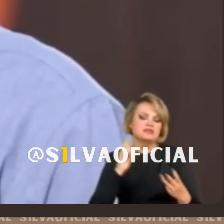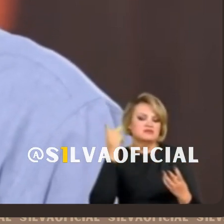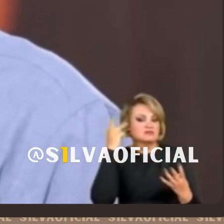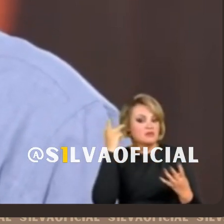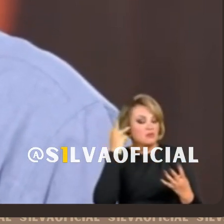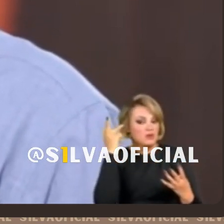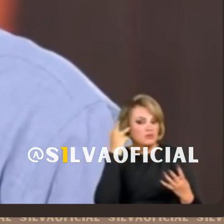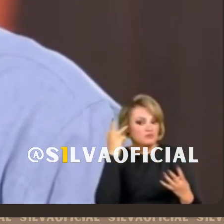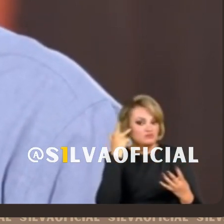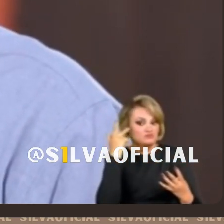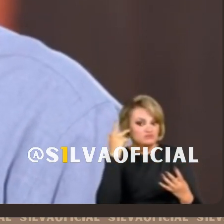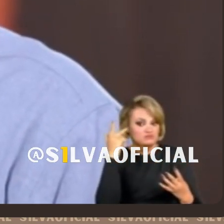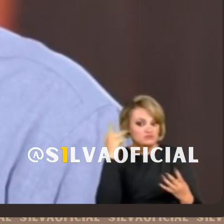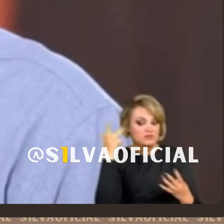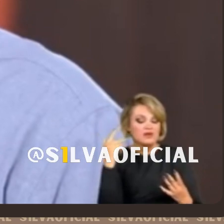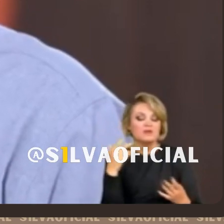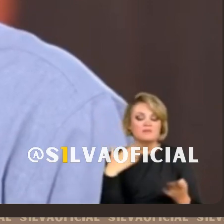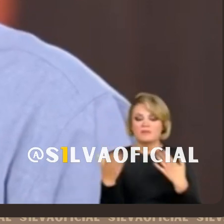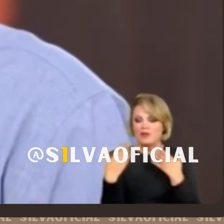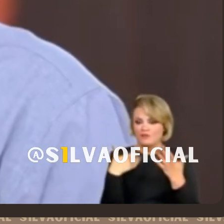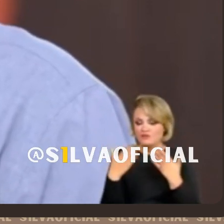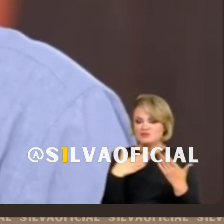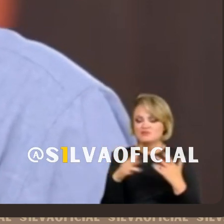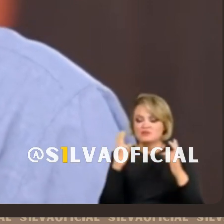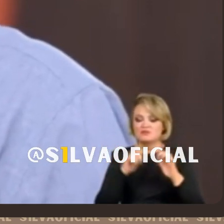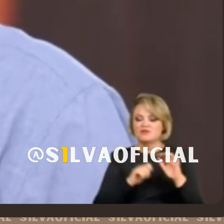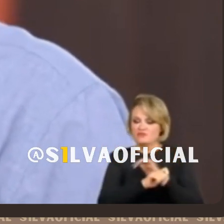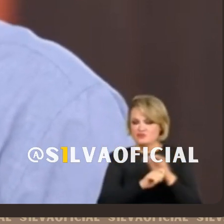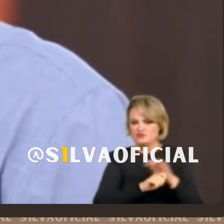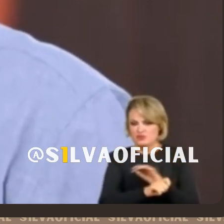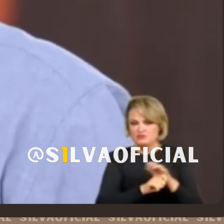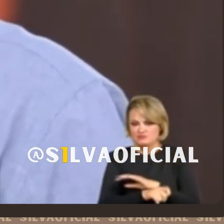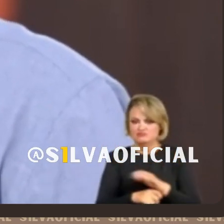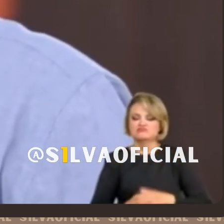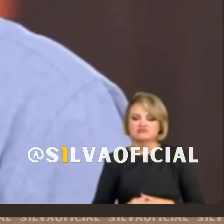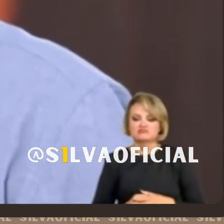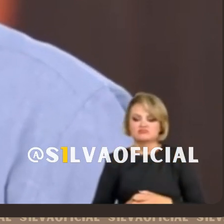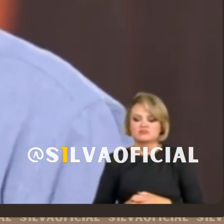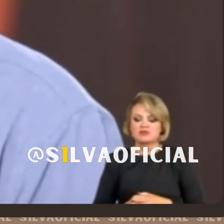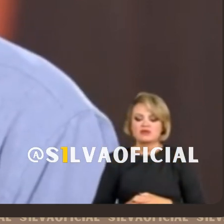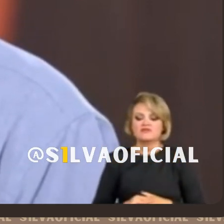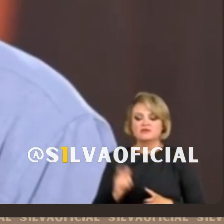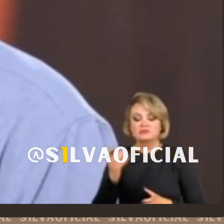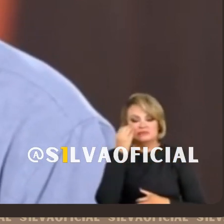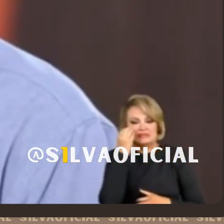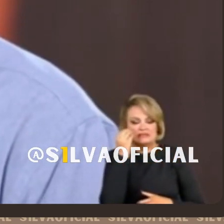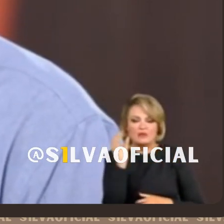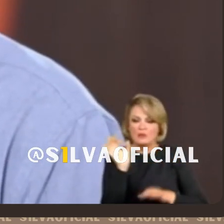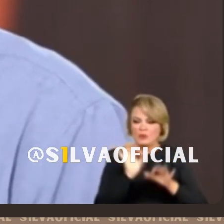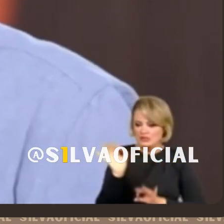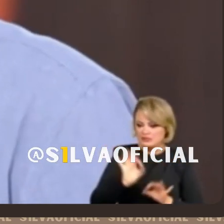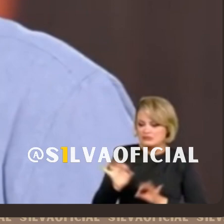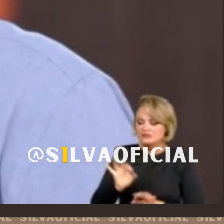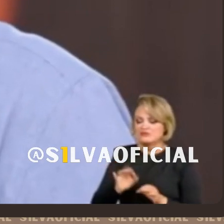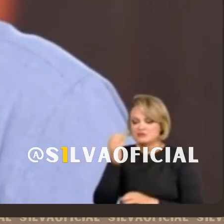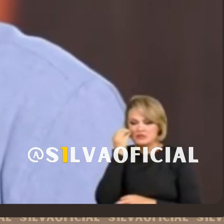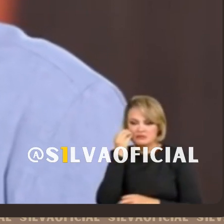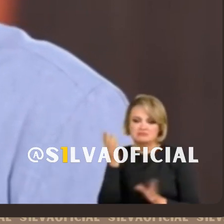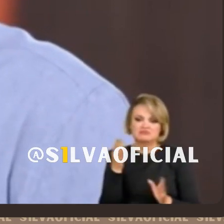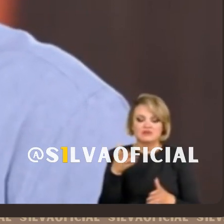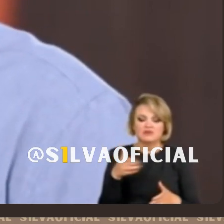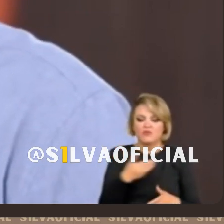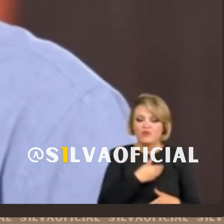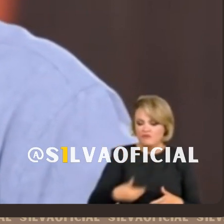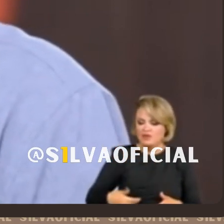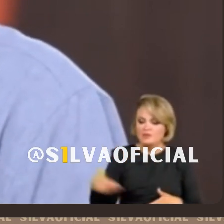do Estado de São Paulo. Vamos tentar fazer um ato, vamos tentar com a participação do governo do Estado, se quiser participar, se não